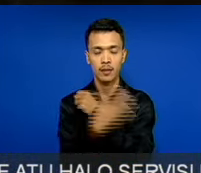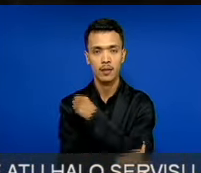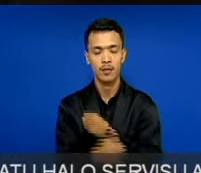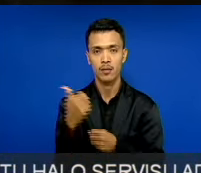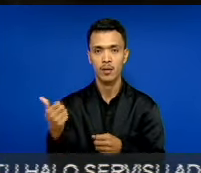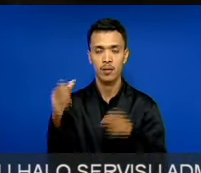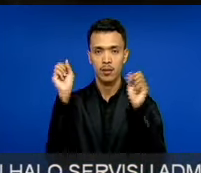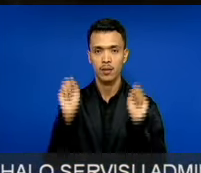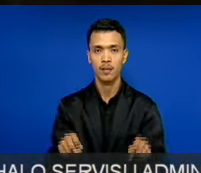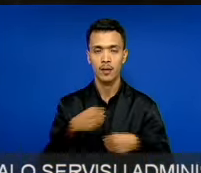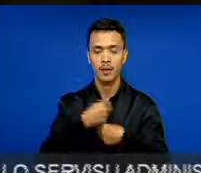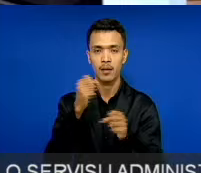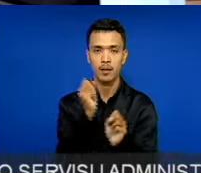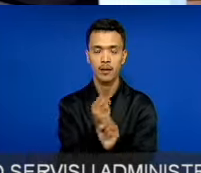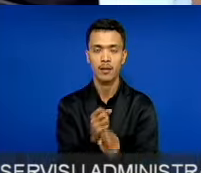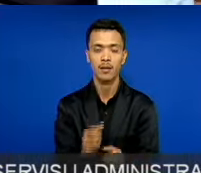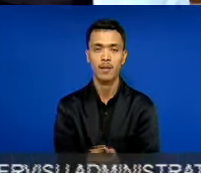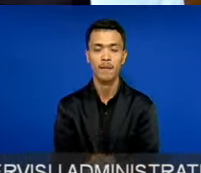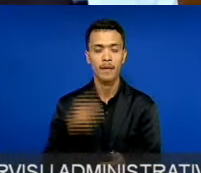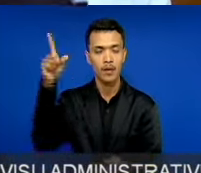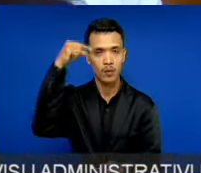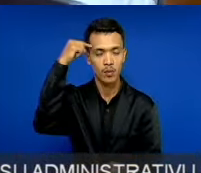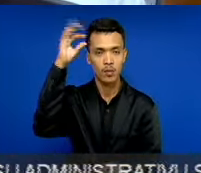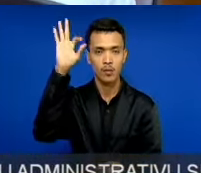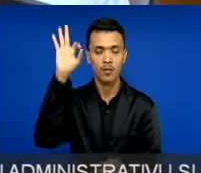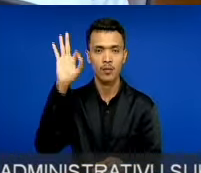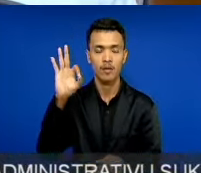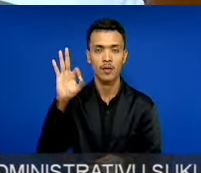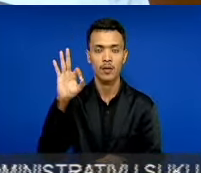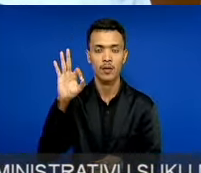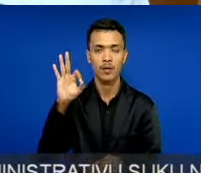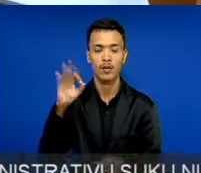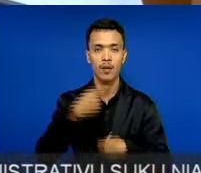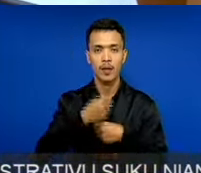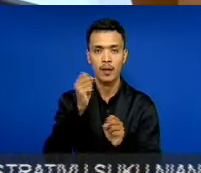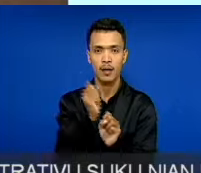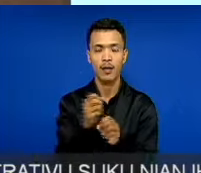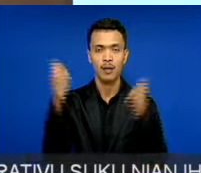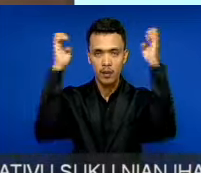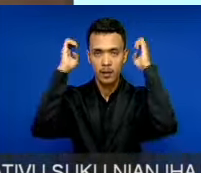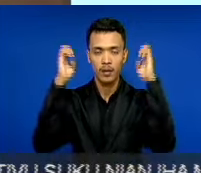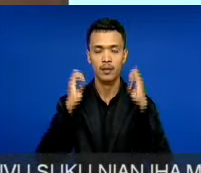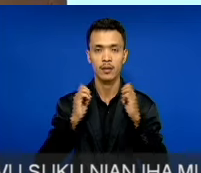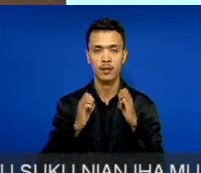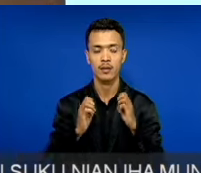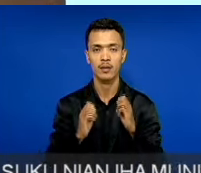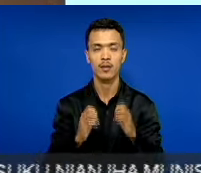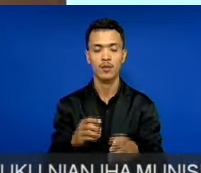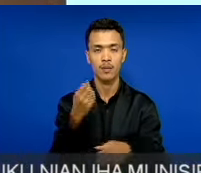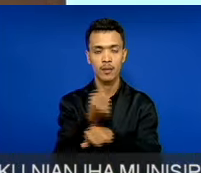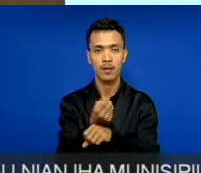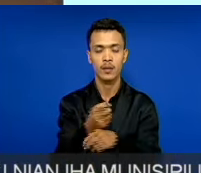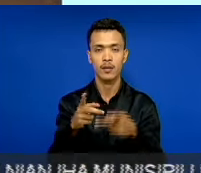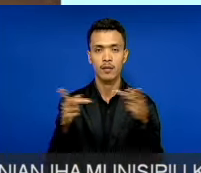também rala. E tu tem que rala. Não no governo constitucional, mas rala o exercício macas para o setor produtivo,